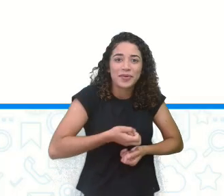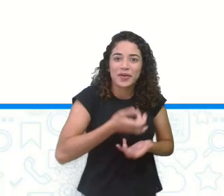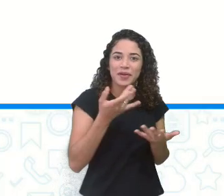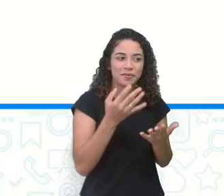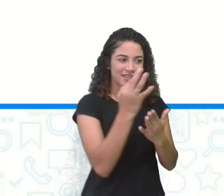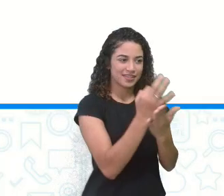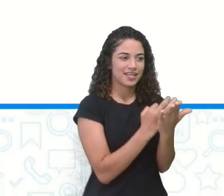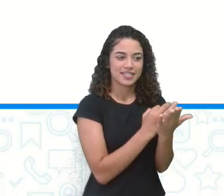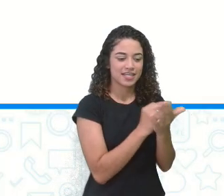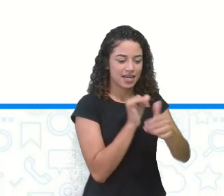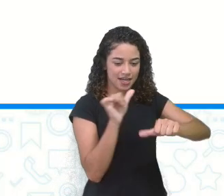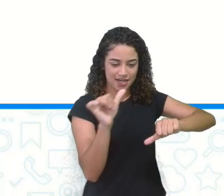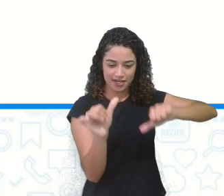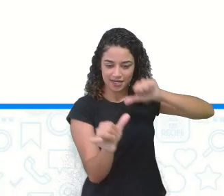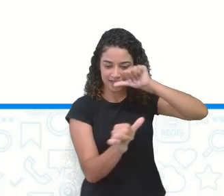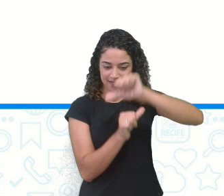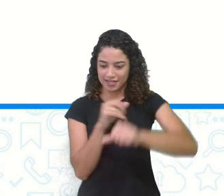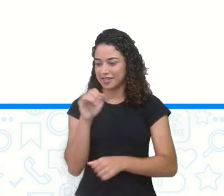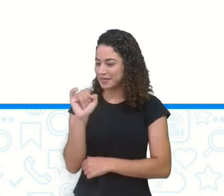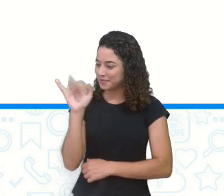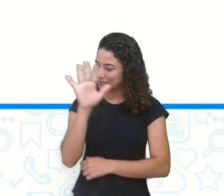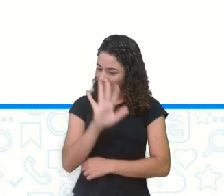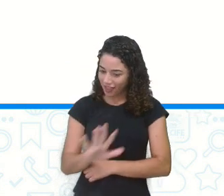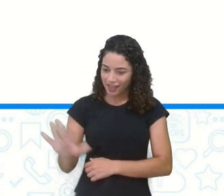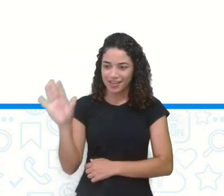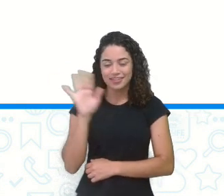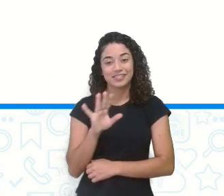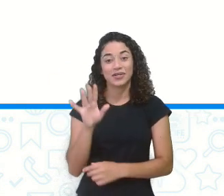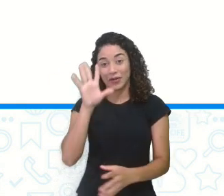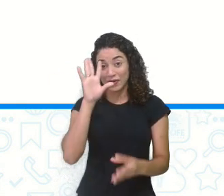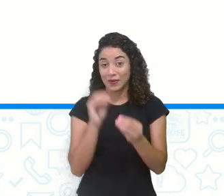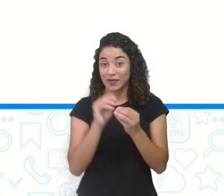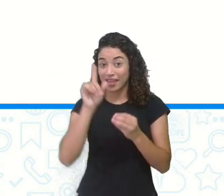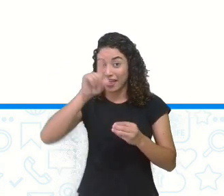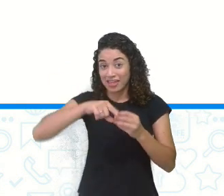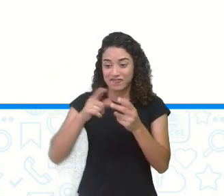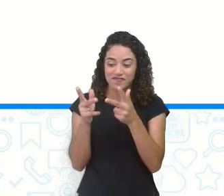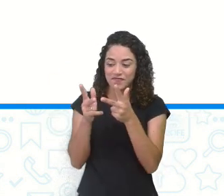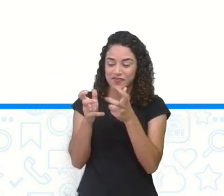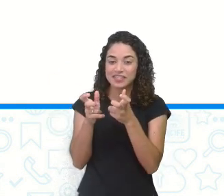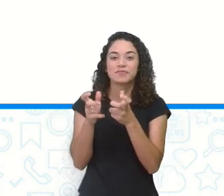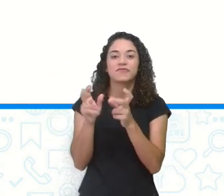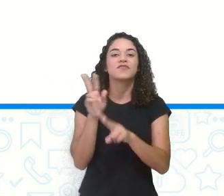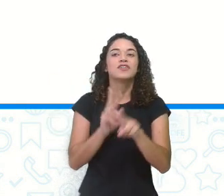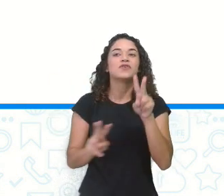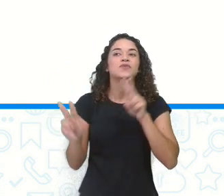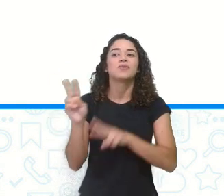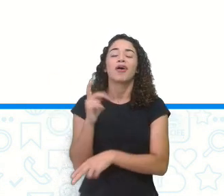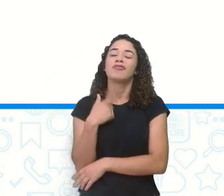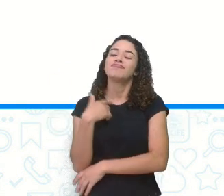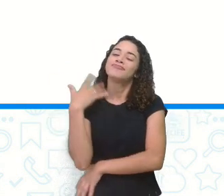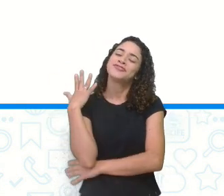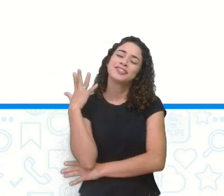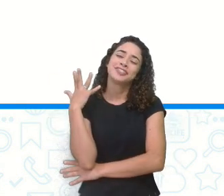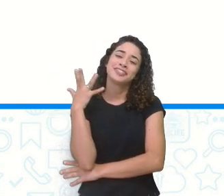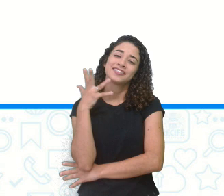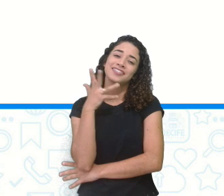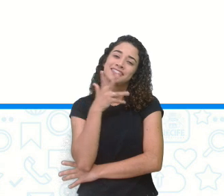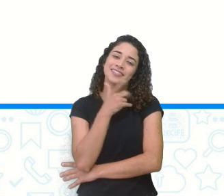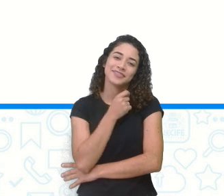em outro formato, agora no formato visual. E quando eu olho, achei lindo esse poema